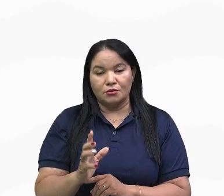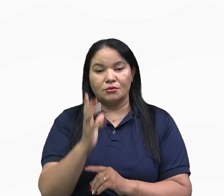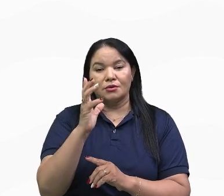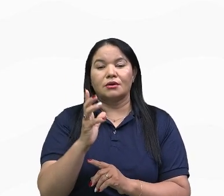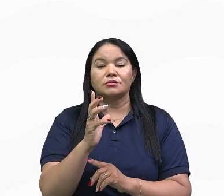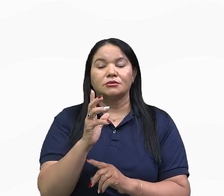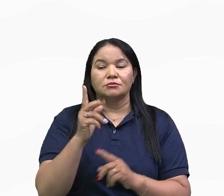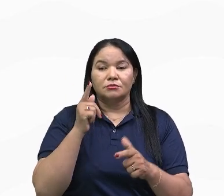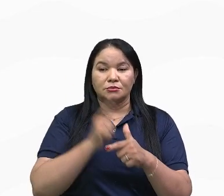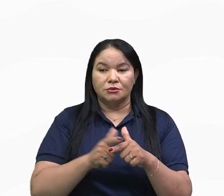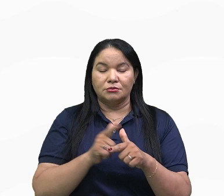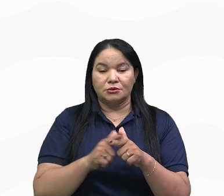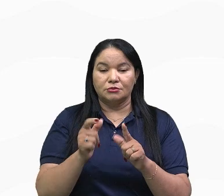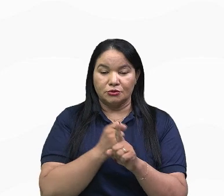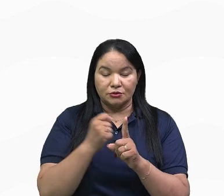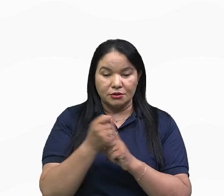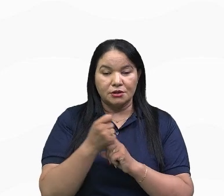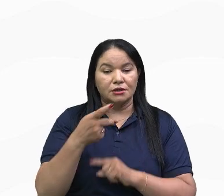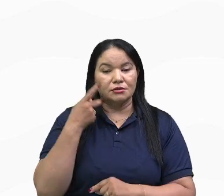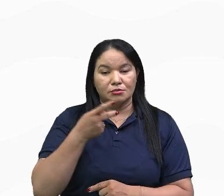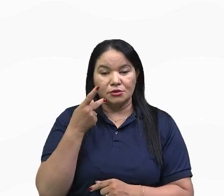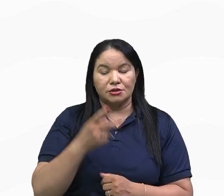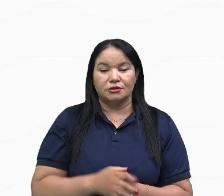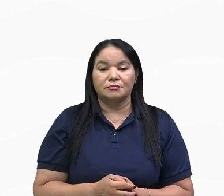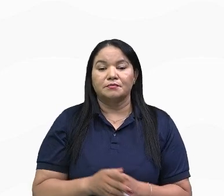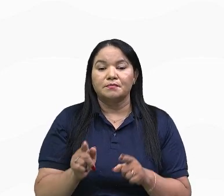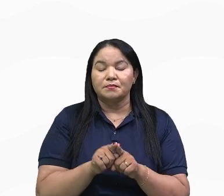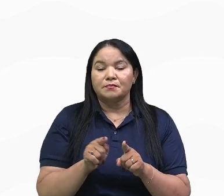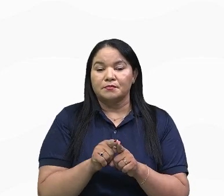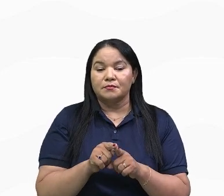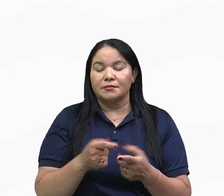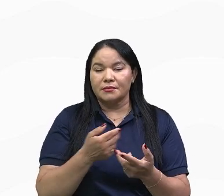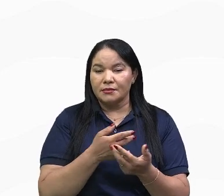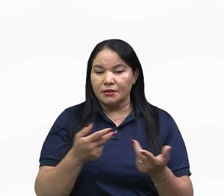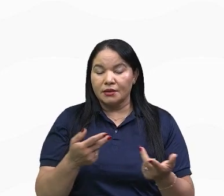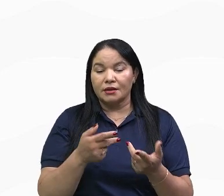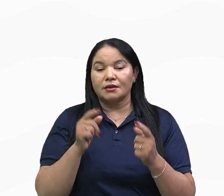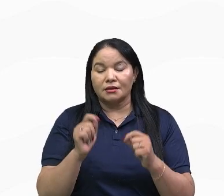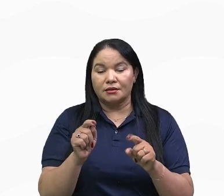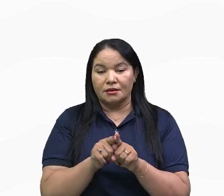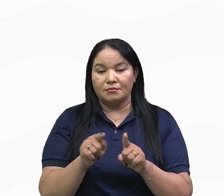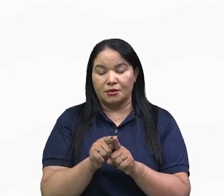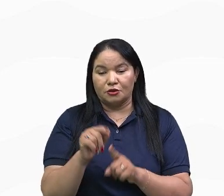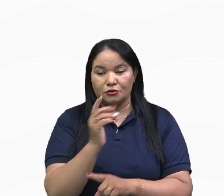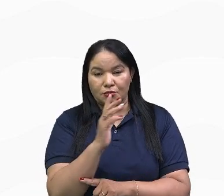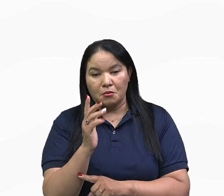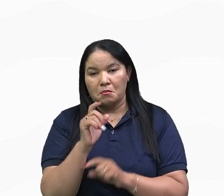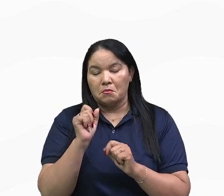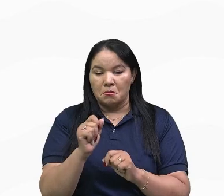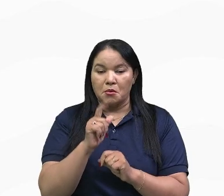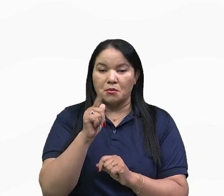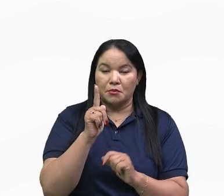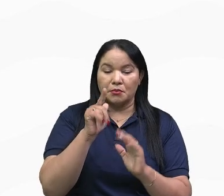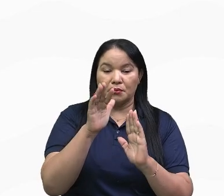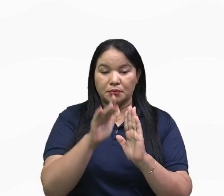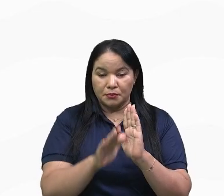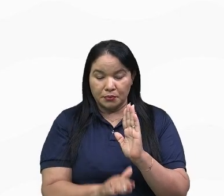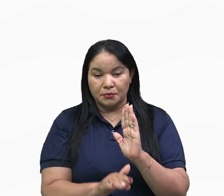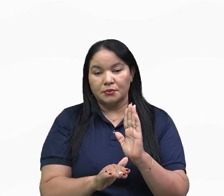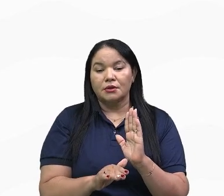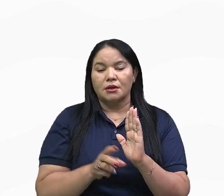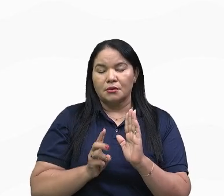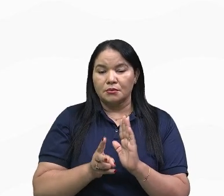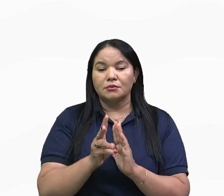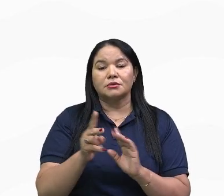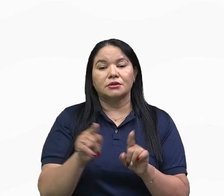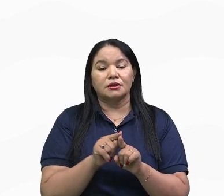Então, vejam lá, temos também as chamadas condições naturais ou ambientais, como secas prolongadas,